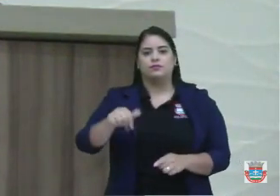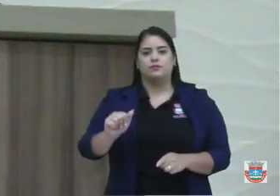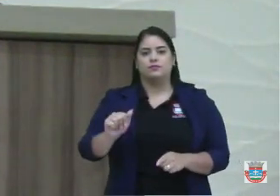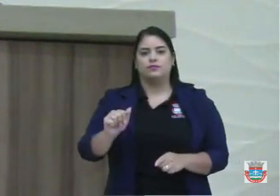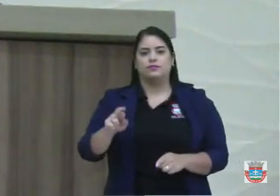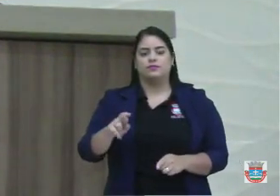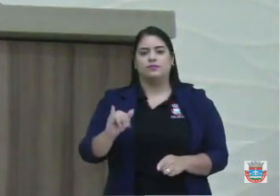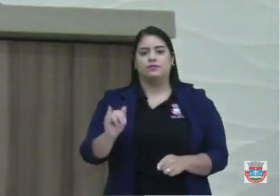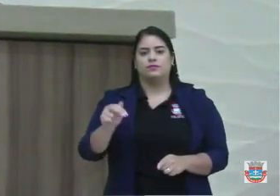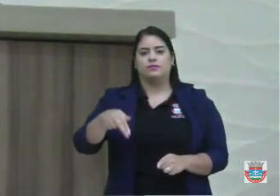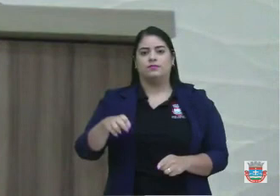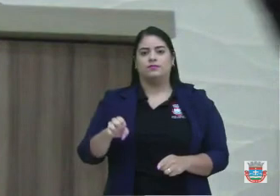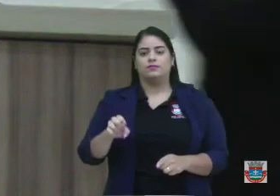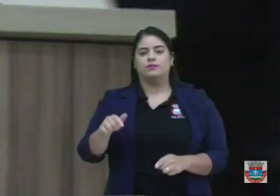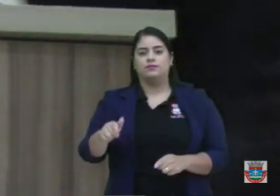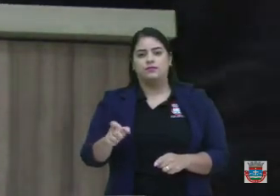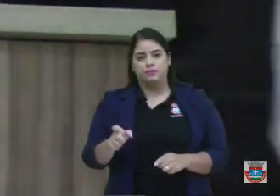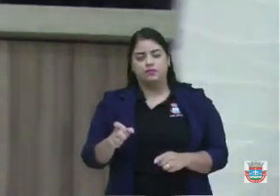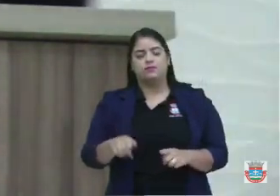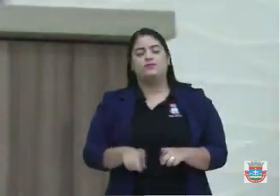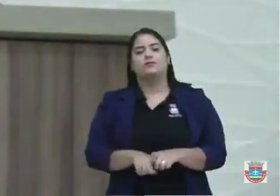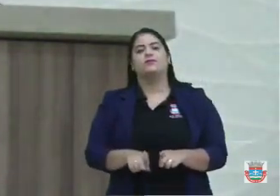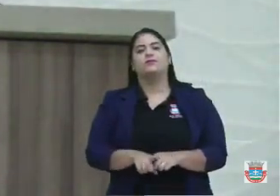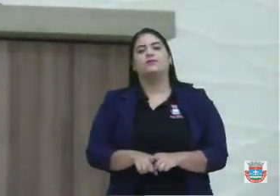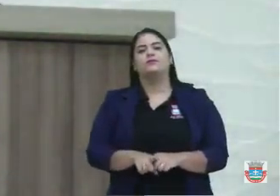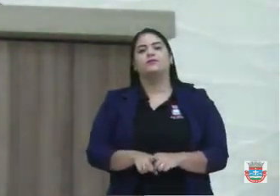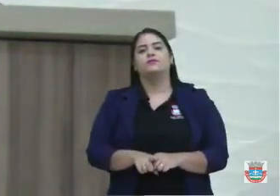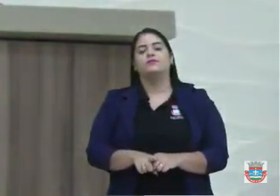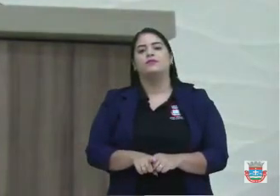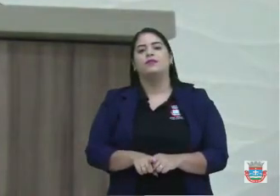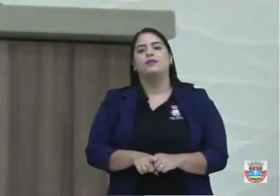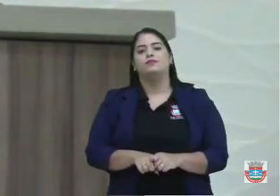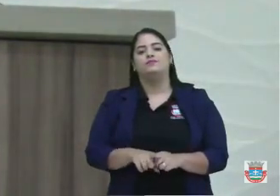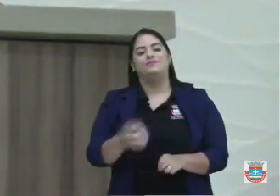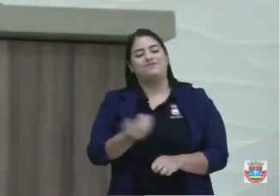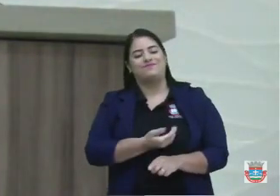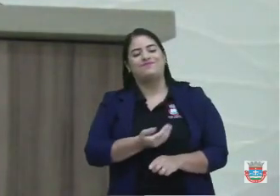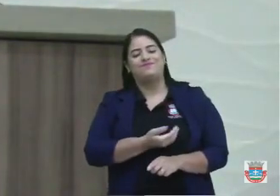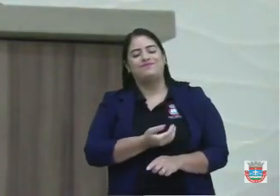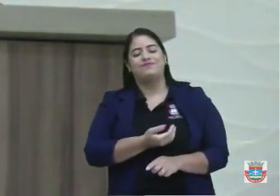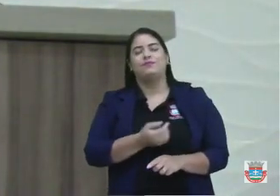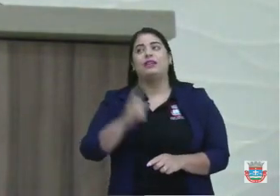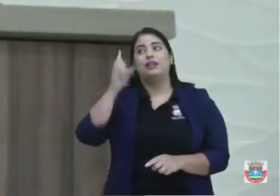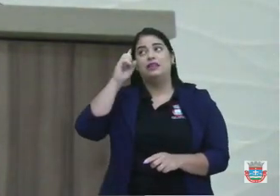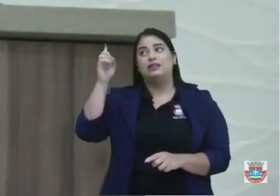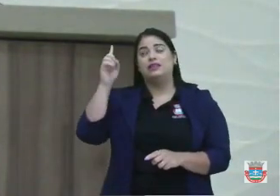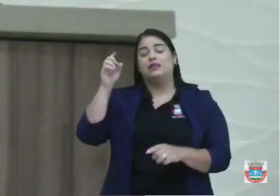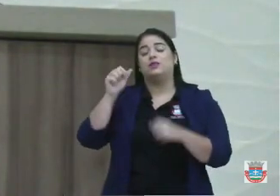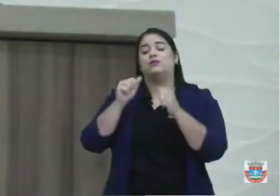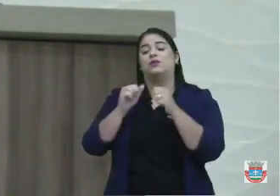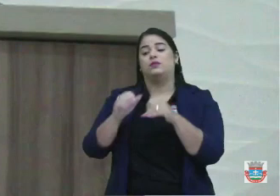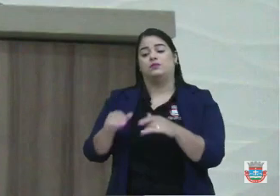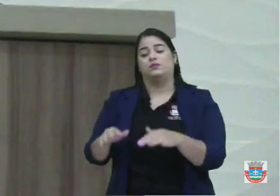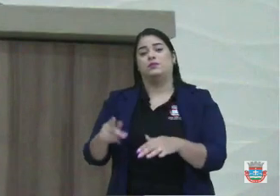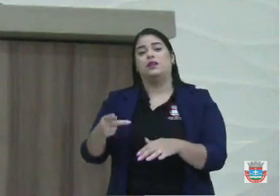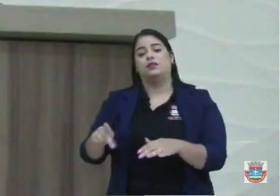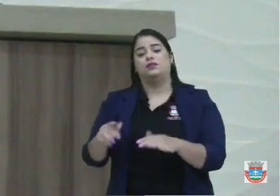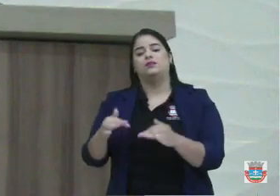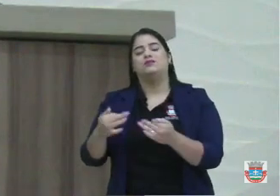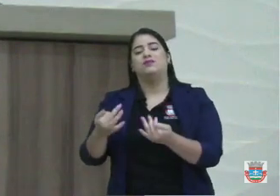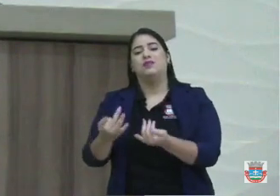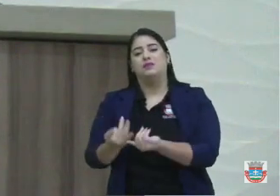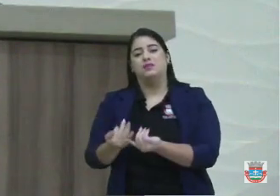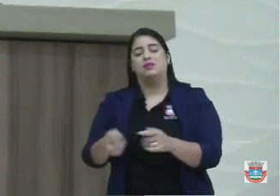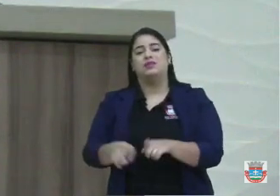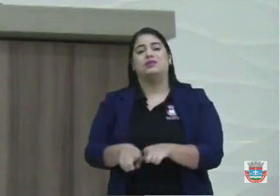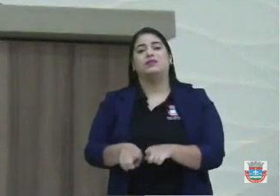Nova, como ela sempre nos chamava, né, era vereadora Cissa, nossas amiguinhas, né? Que Deus conforte toda a família, e também